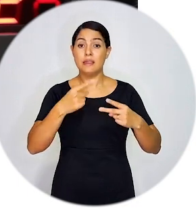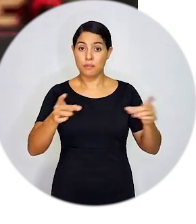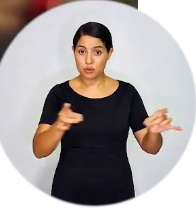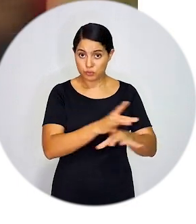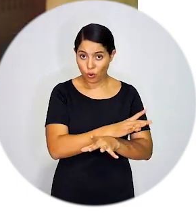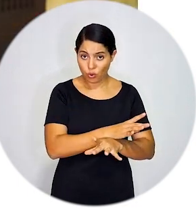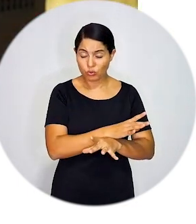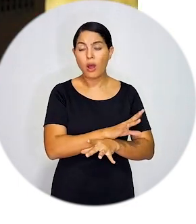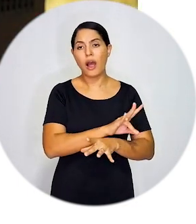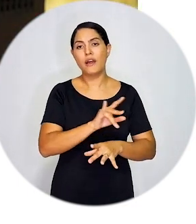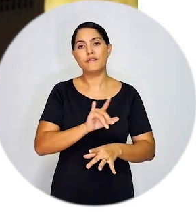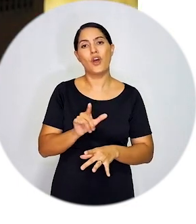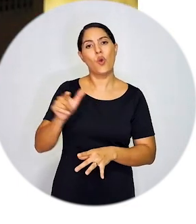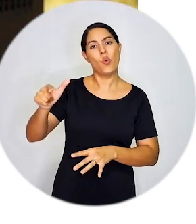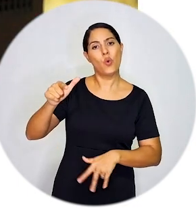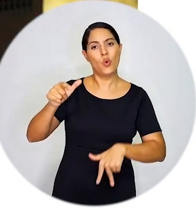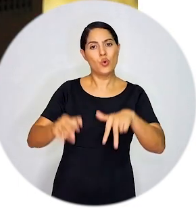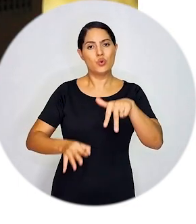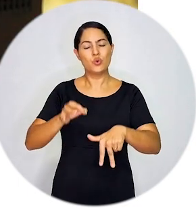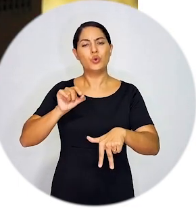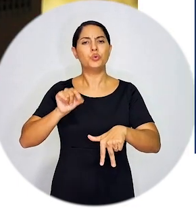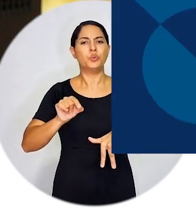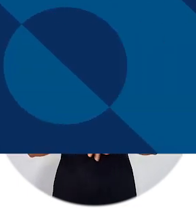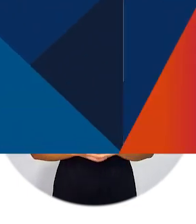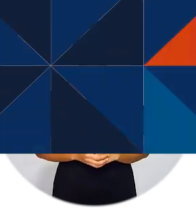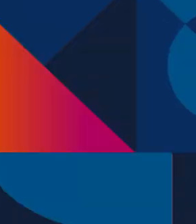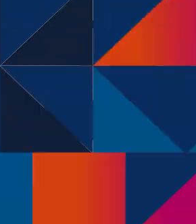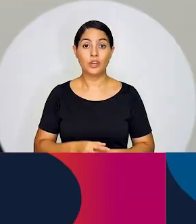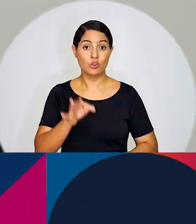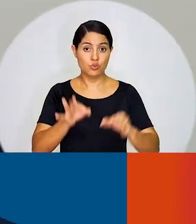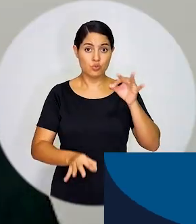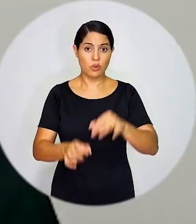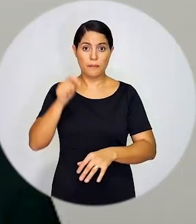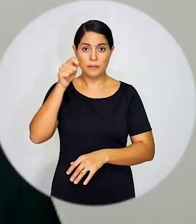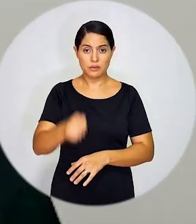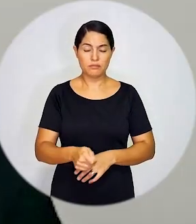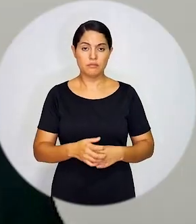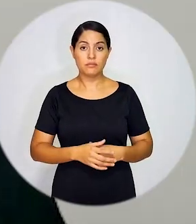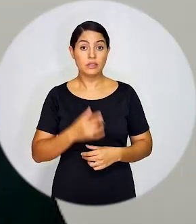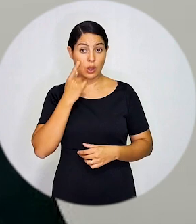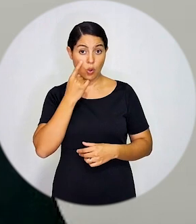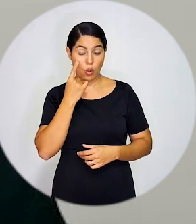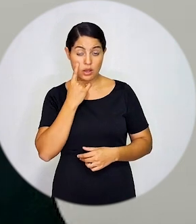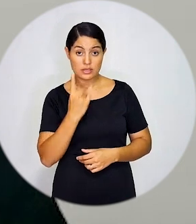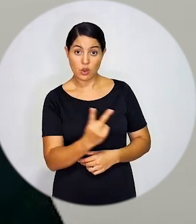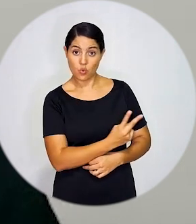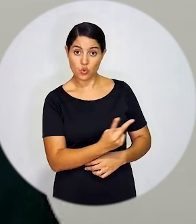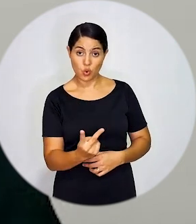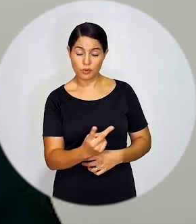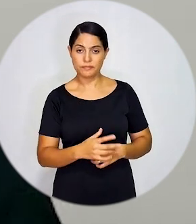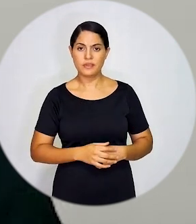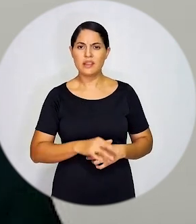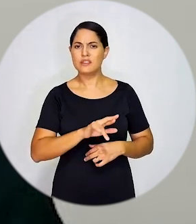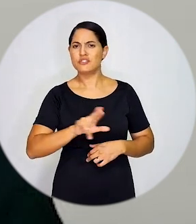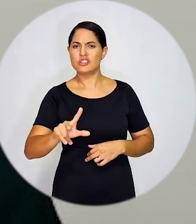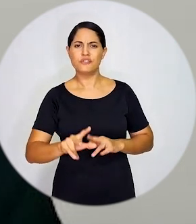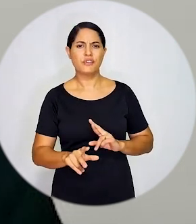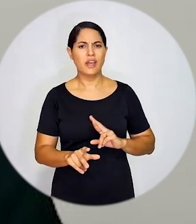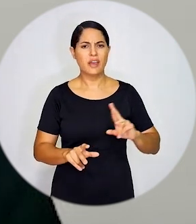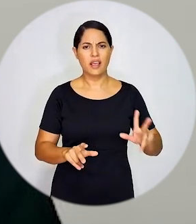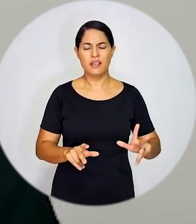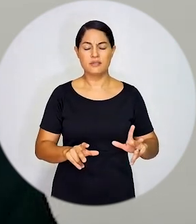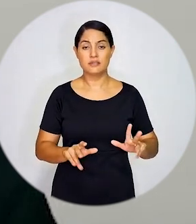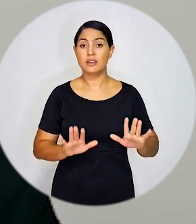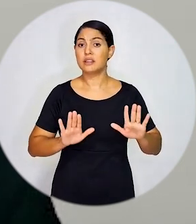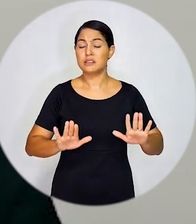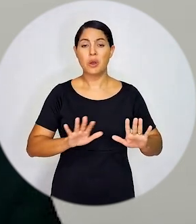dessa etapa concluída, um outro juiz que fará o julgamento. Portanto, são juízos diferentes e que